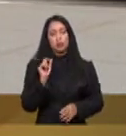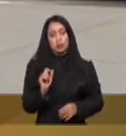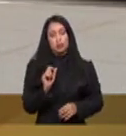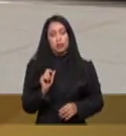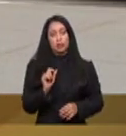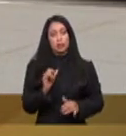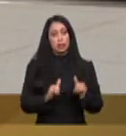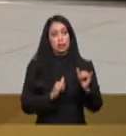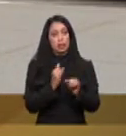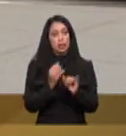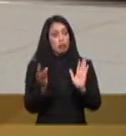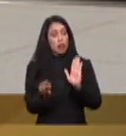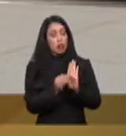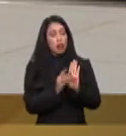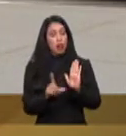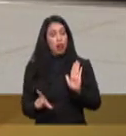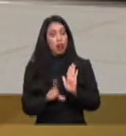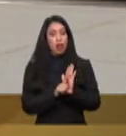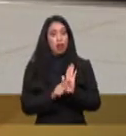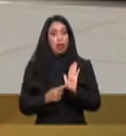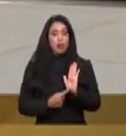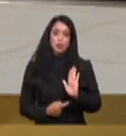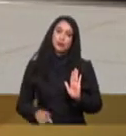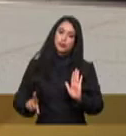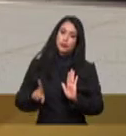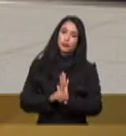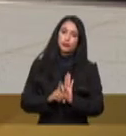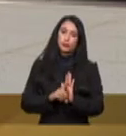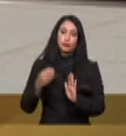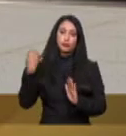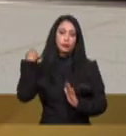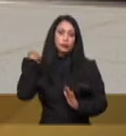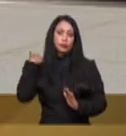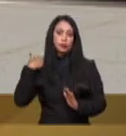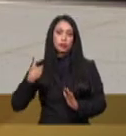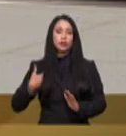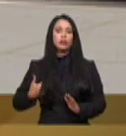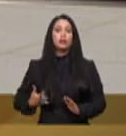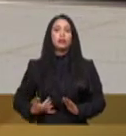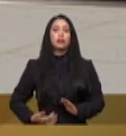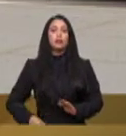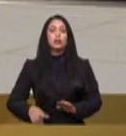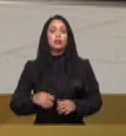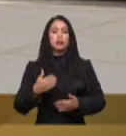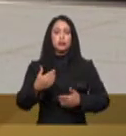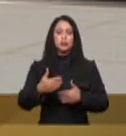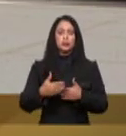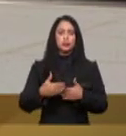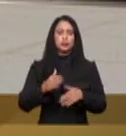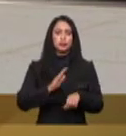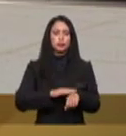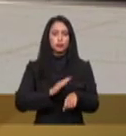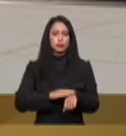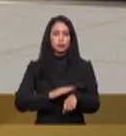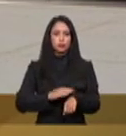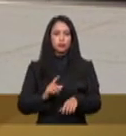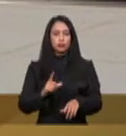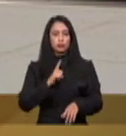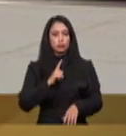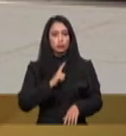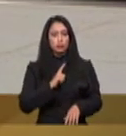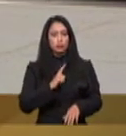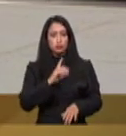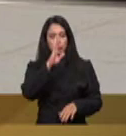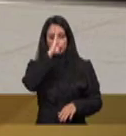desse dispositivo expresso de lei, bem como para regular a propaganda eleitoral, a utilização e a geração do horário eleitoral